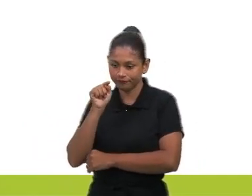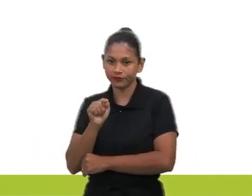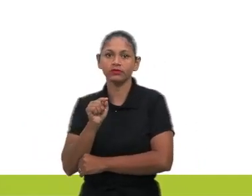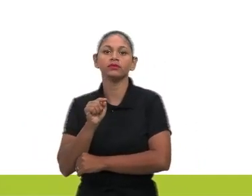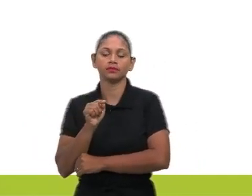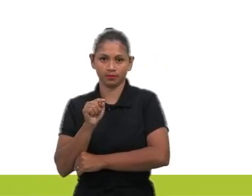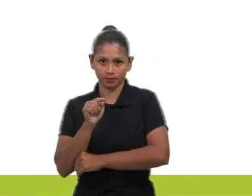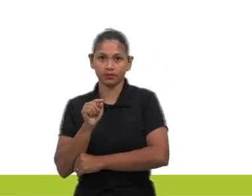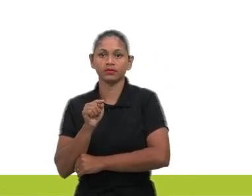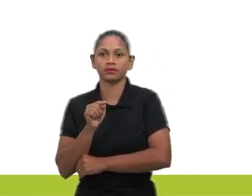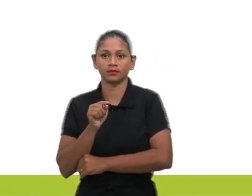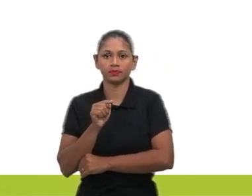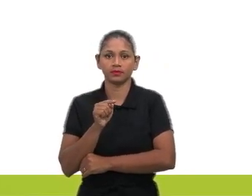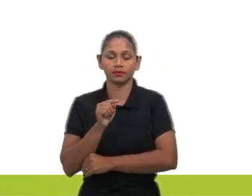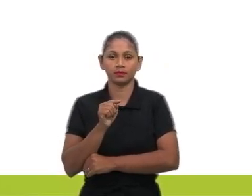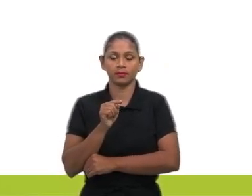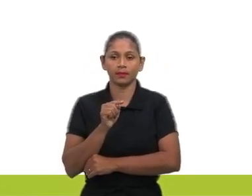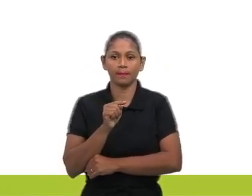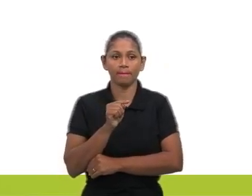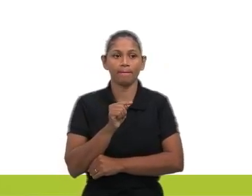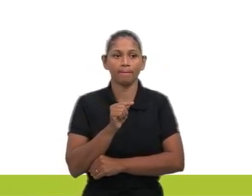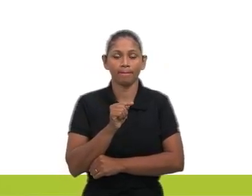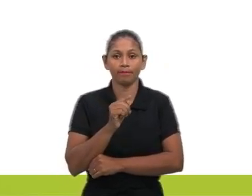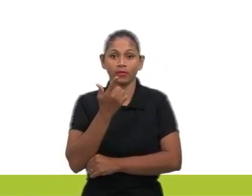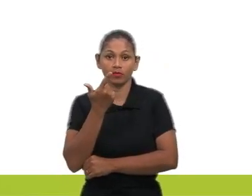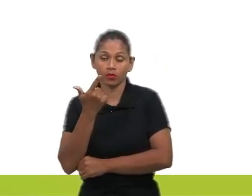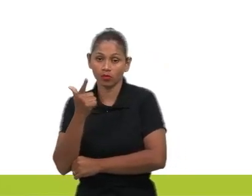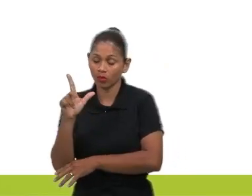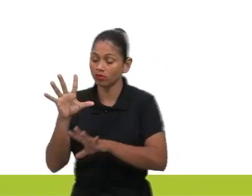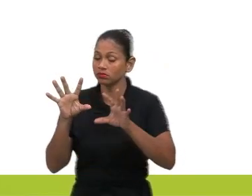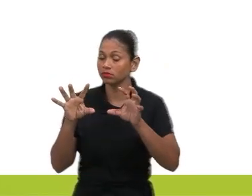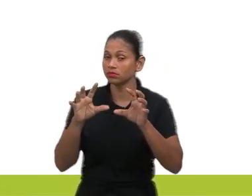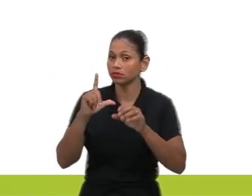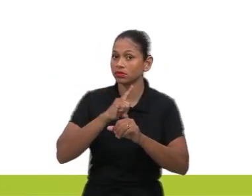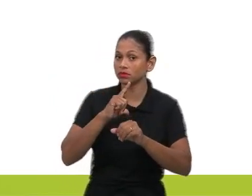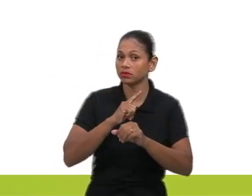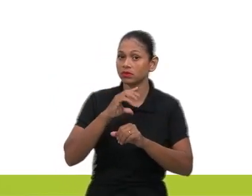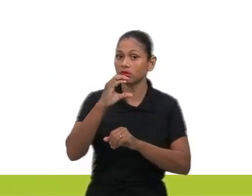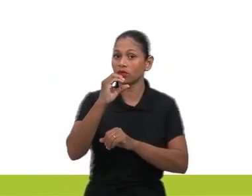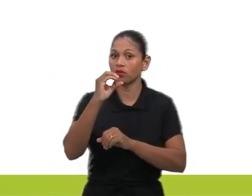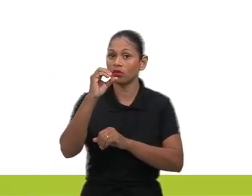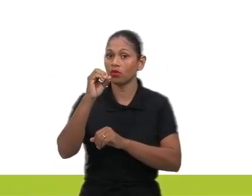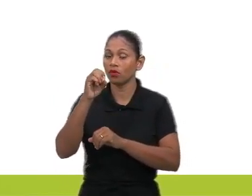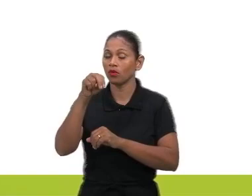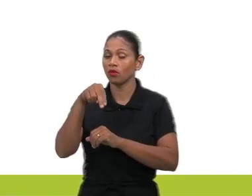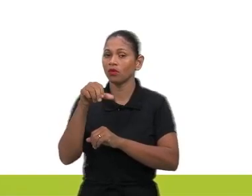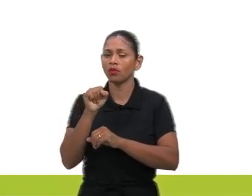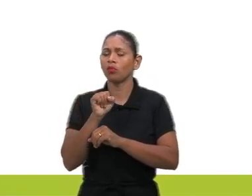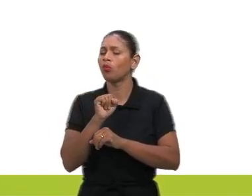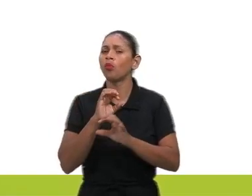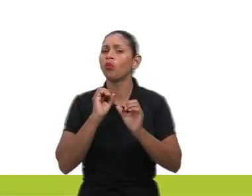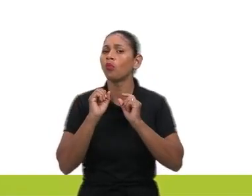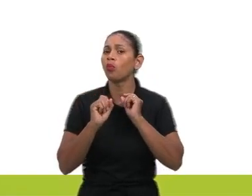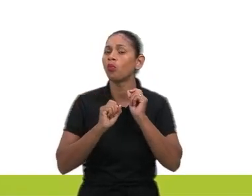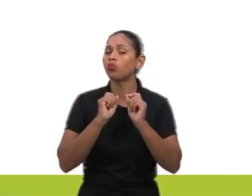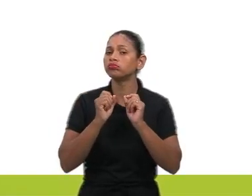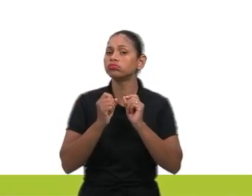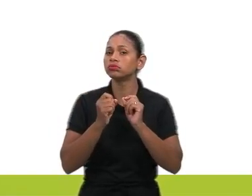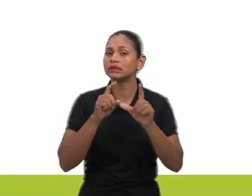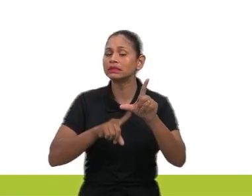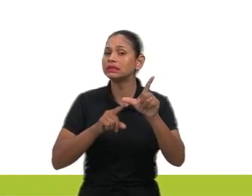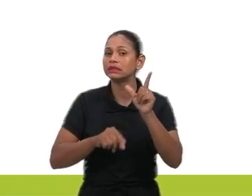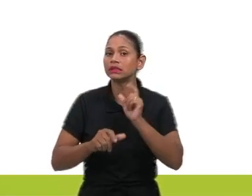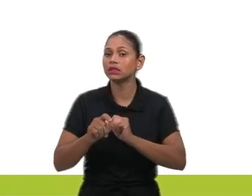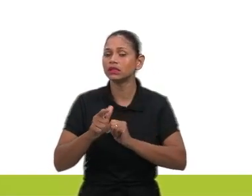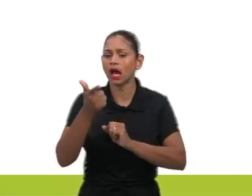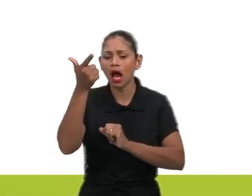resposta em fatorial. Então, da outra maneira, eu vou ter o quê? Consoantes. Quantas letras estão se repetindo nas consoantes? Eu